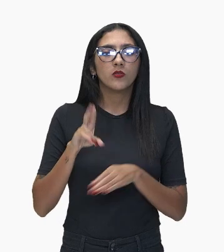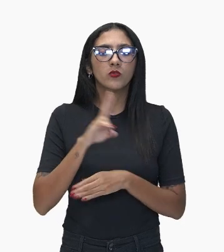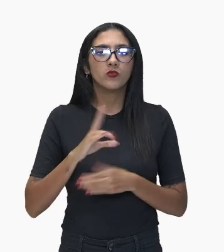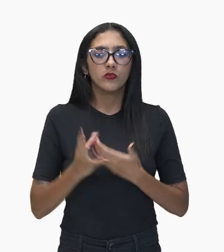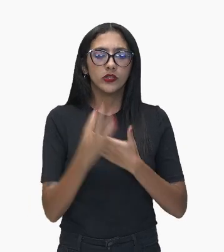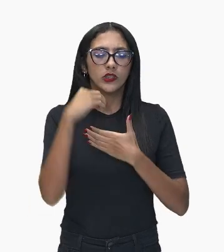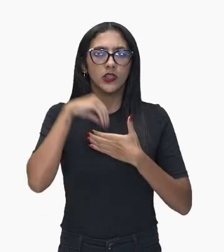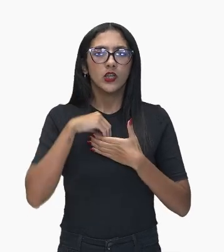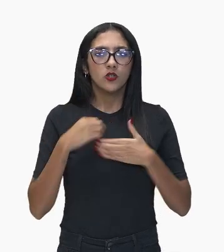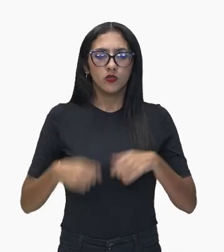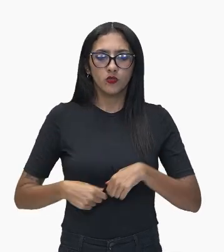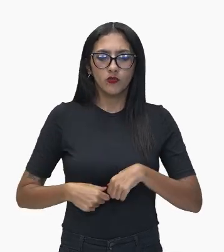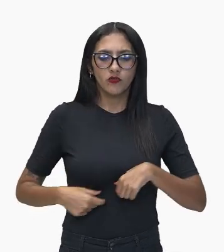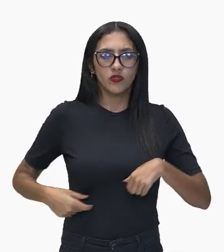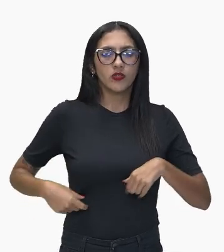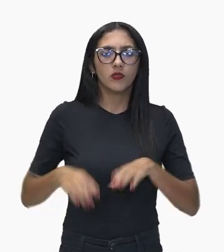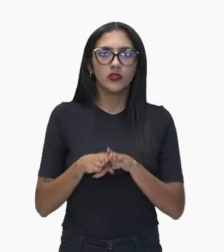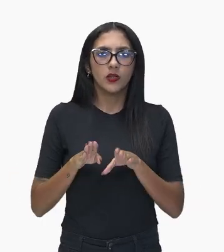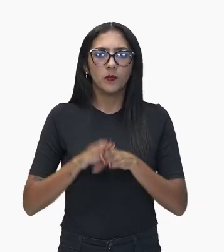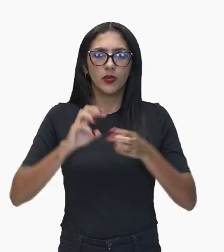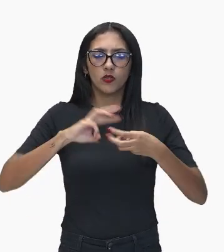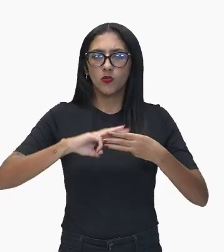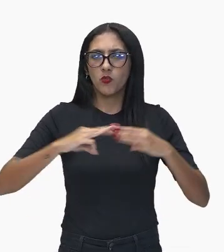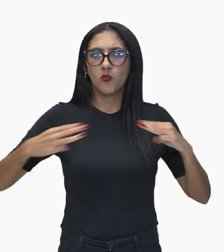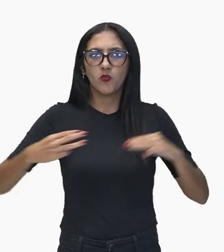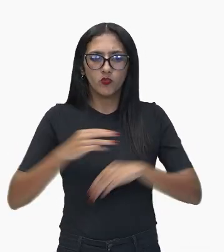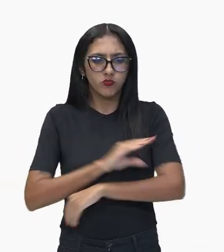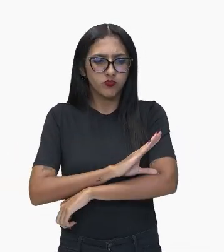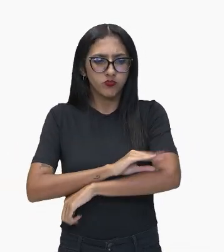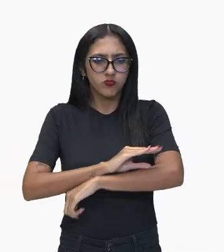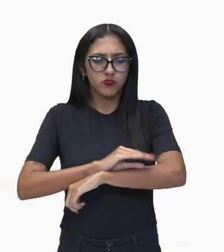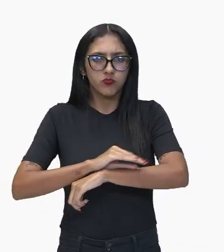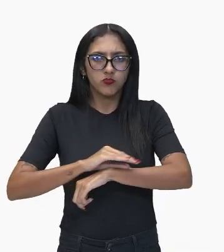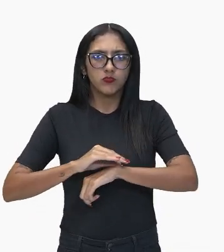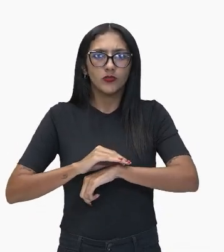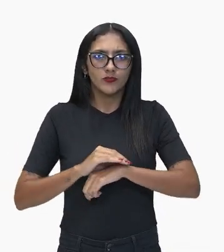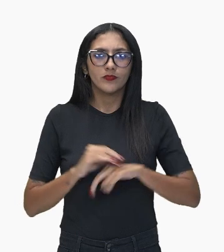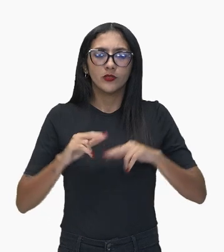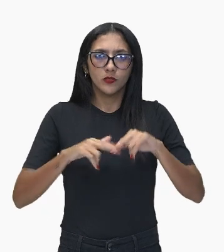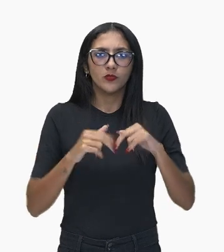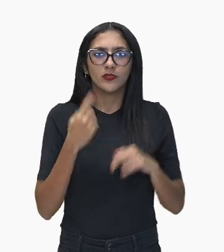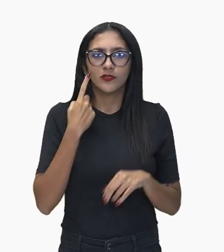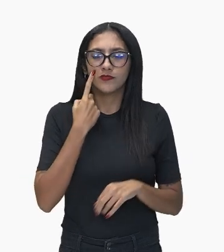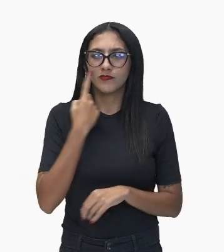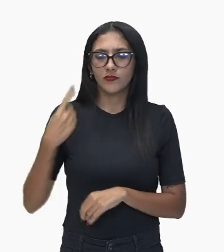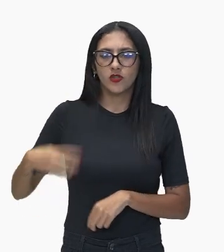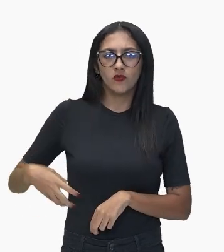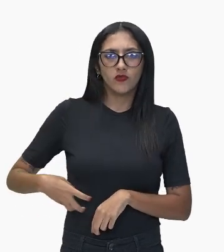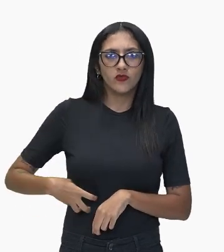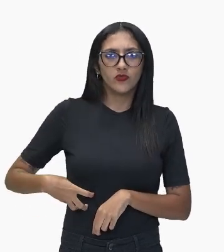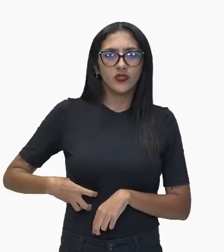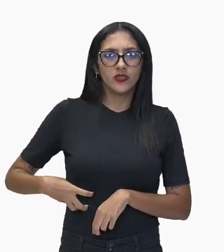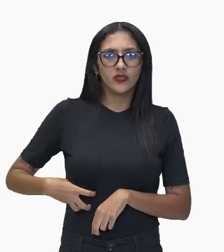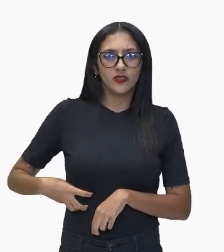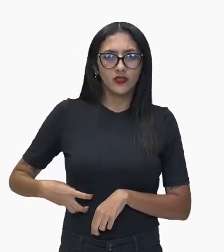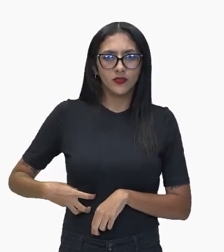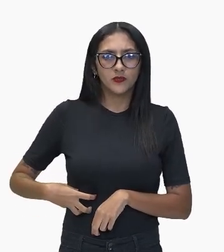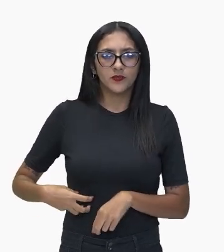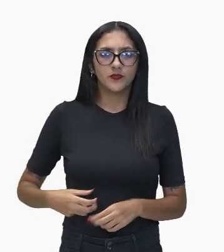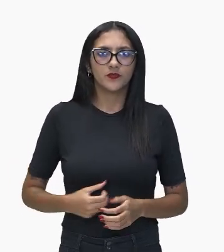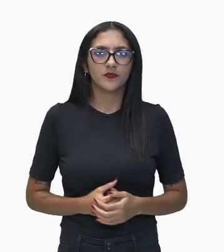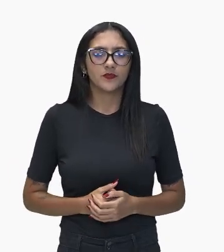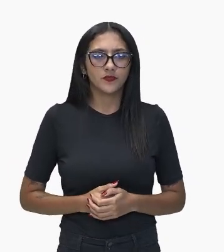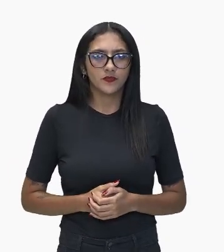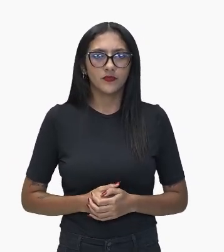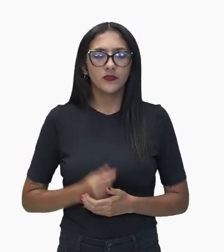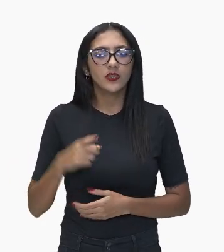fígado e no músculo, por isso que eu trouxe aí essa representação do fígado. O glicogênio, ele é